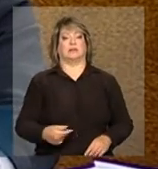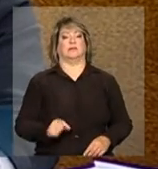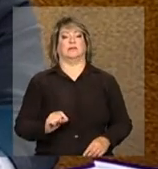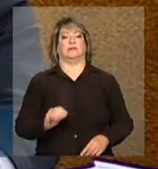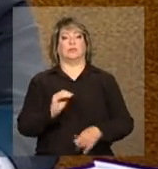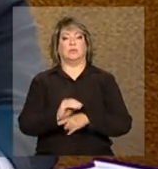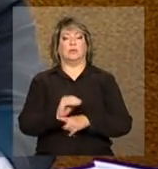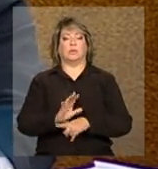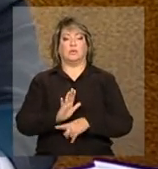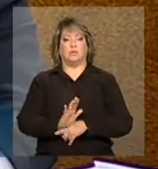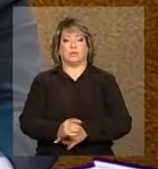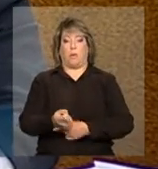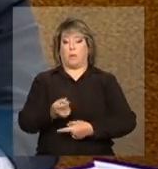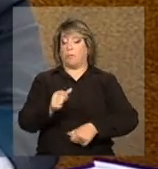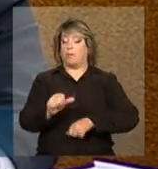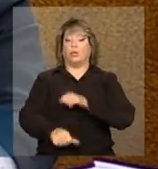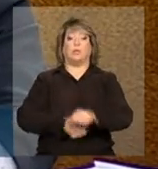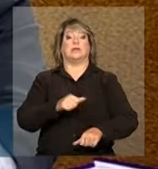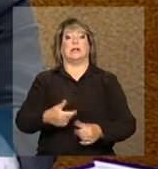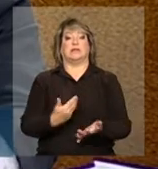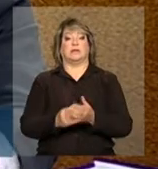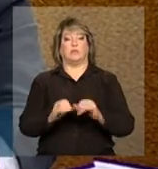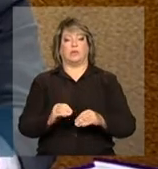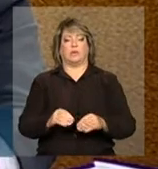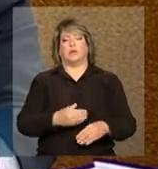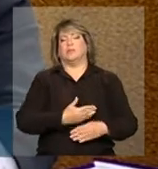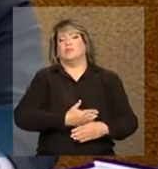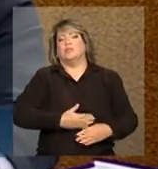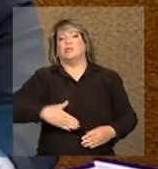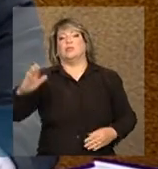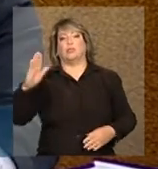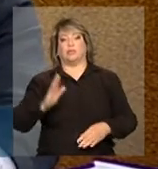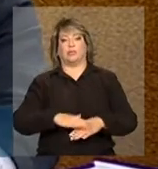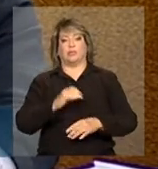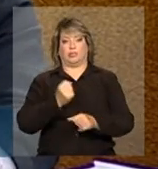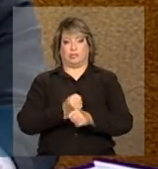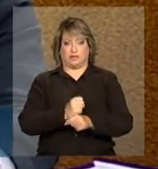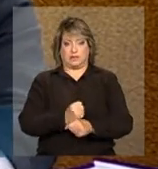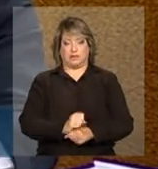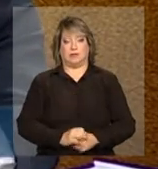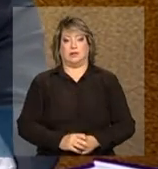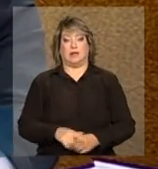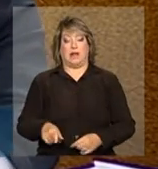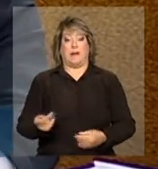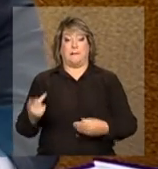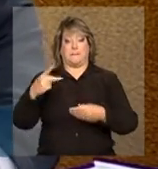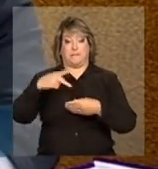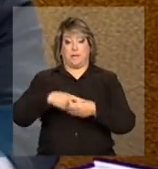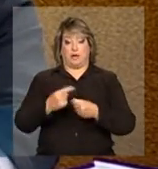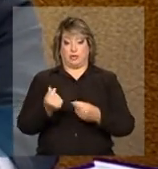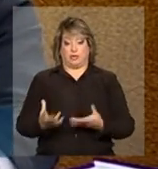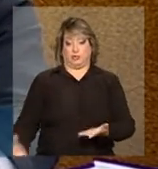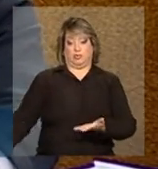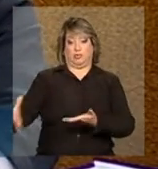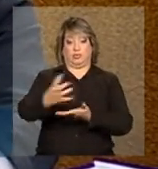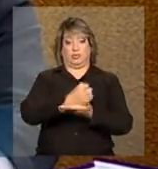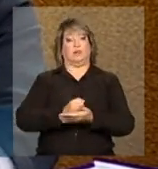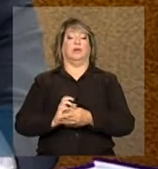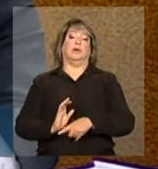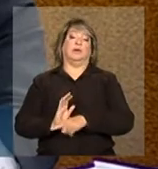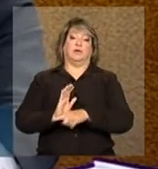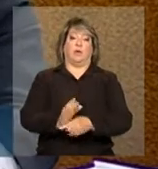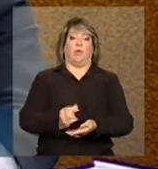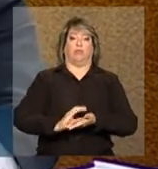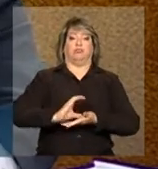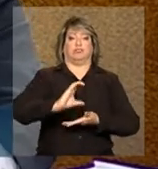essa revolução educacional durante muito tempo. Transformar a riqueza do petróleo em educação, transformar a riqueza do